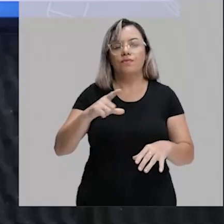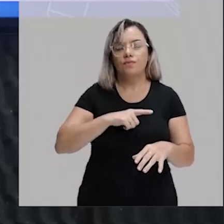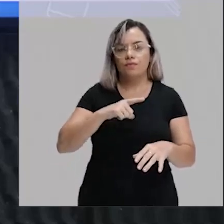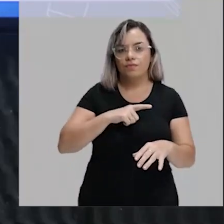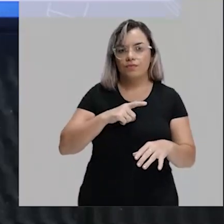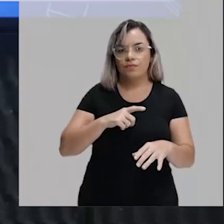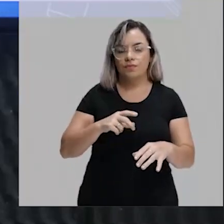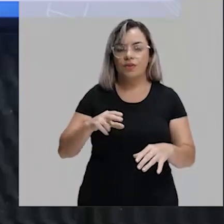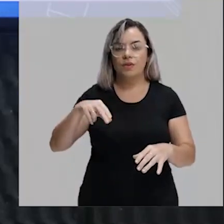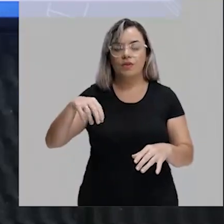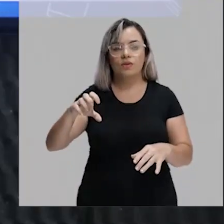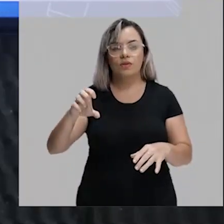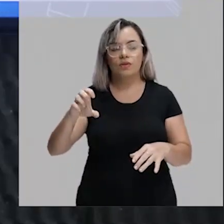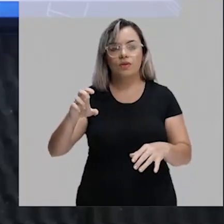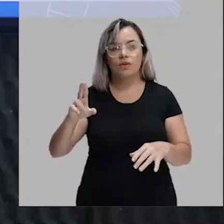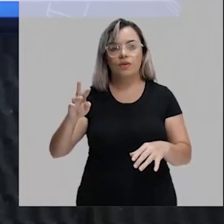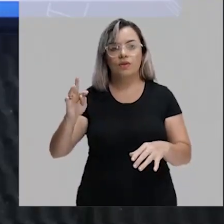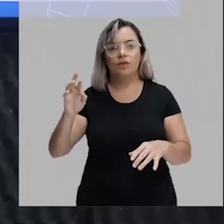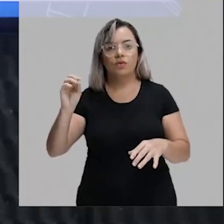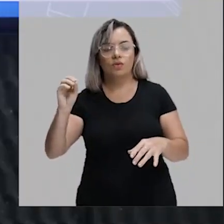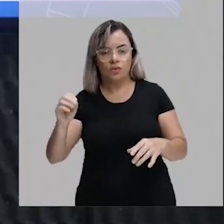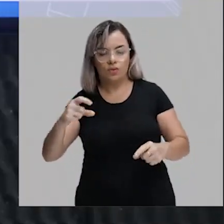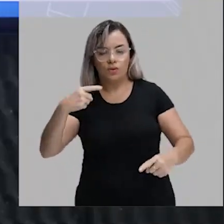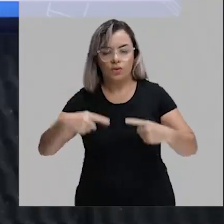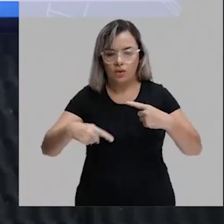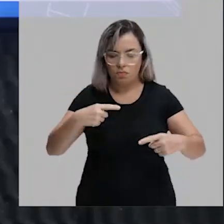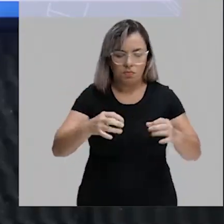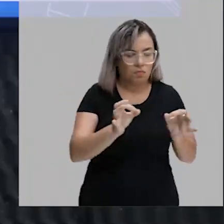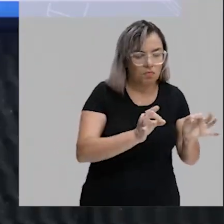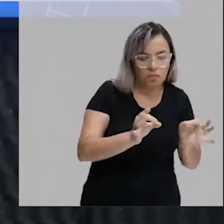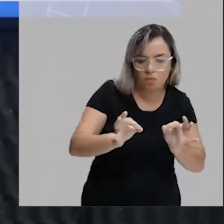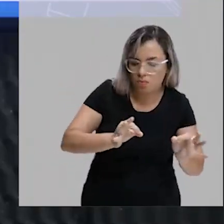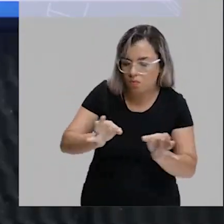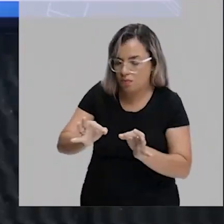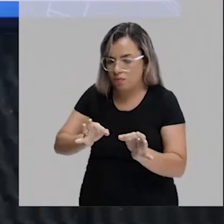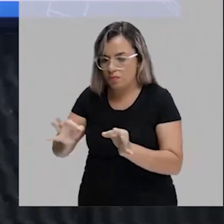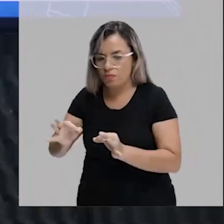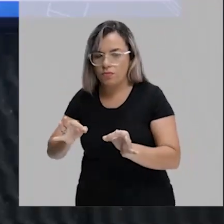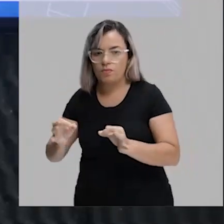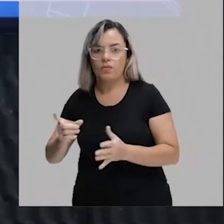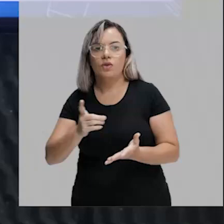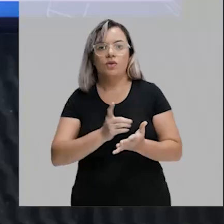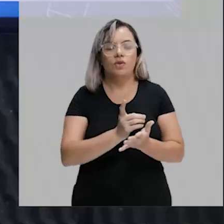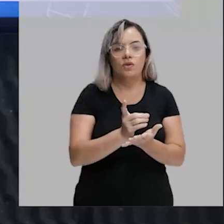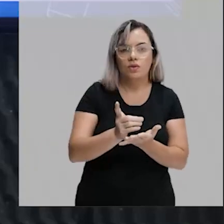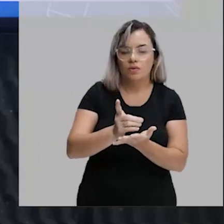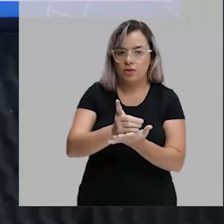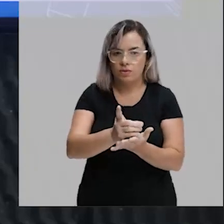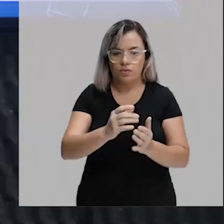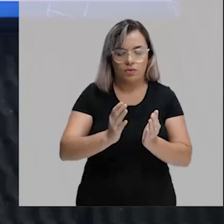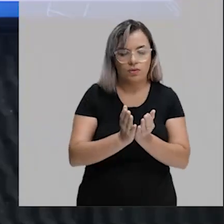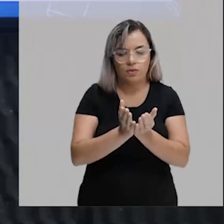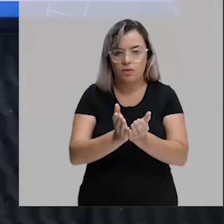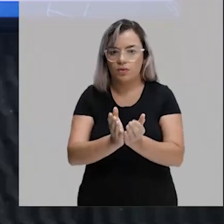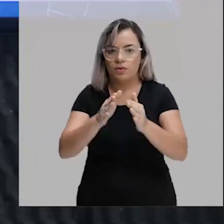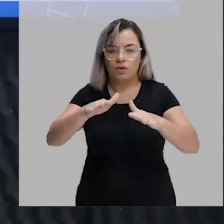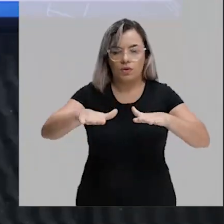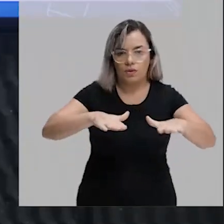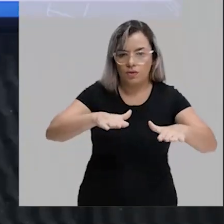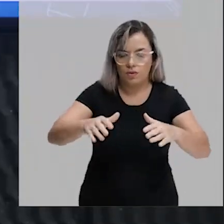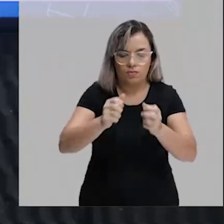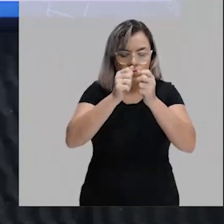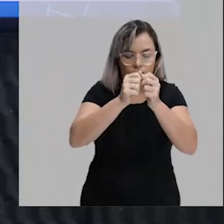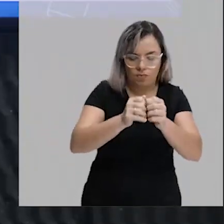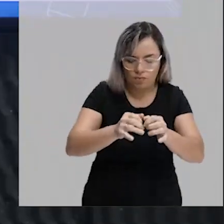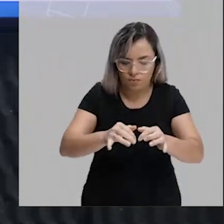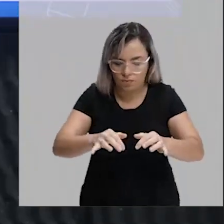com essa neutralidade política, eles vão poder organizar, conduzir os seus movimentos da